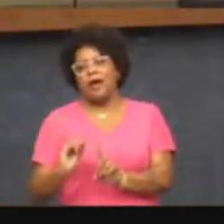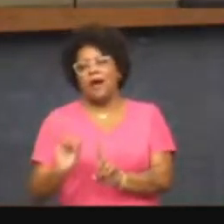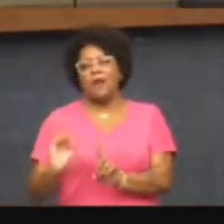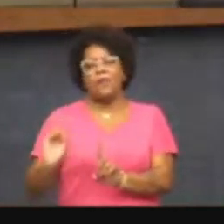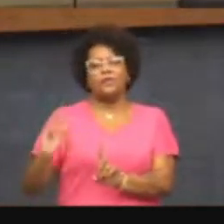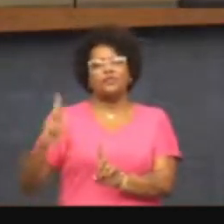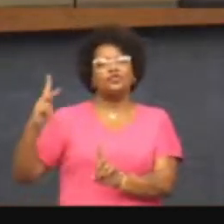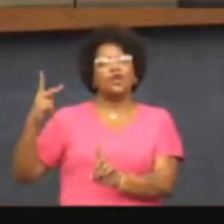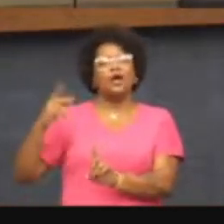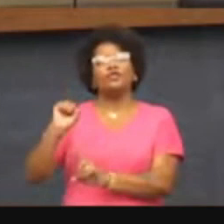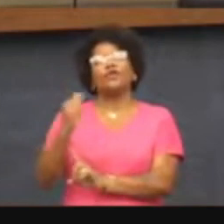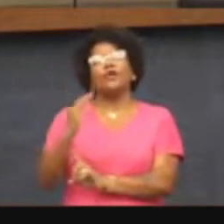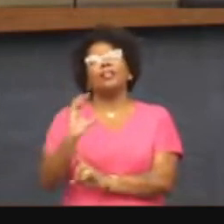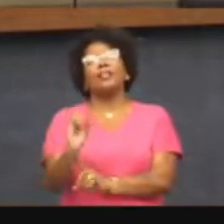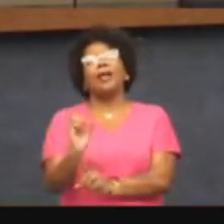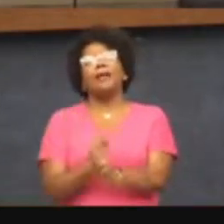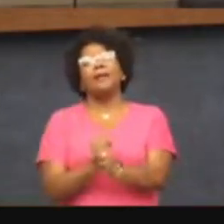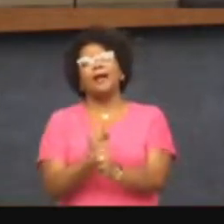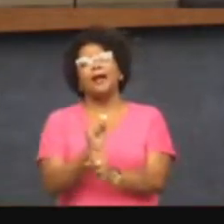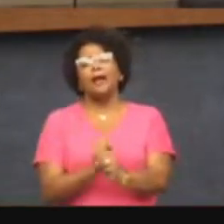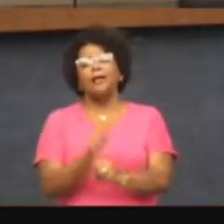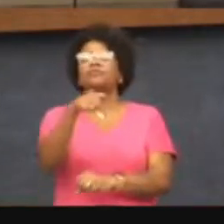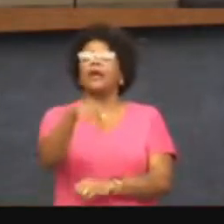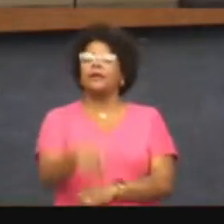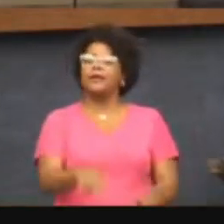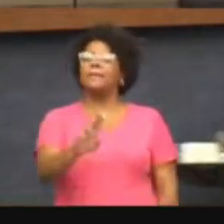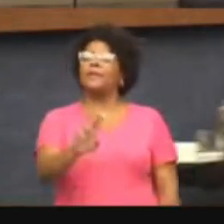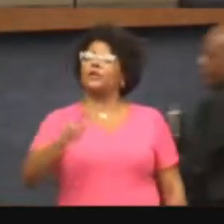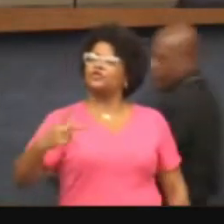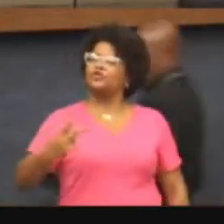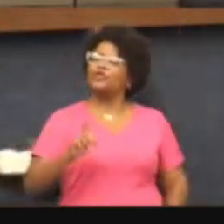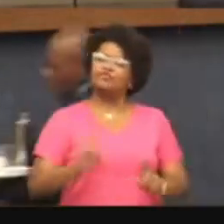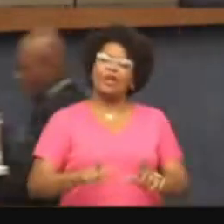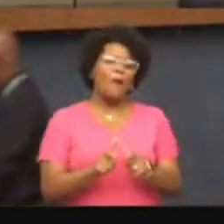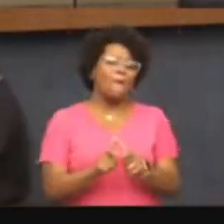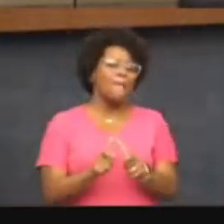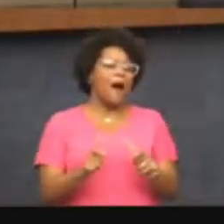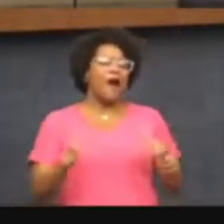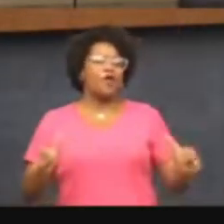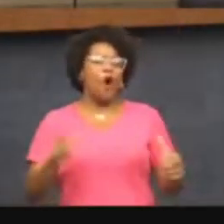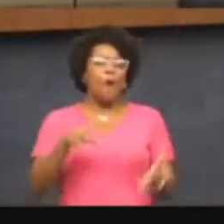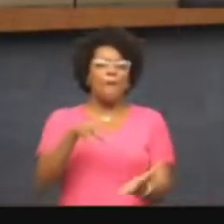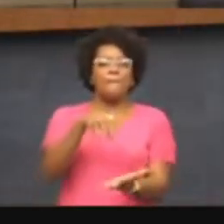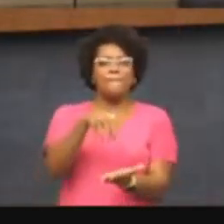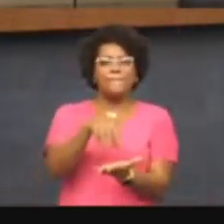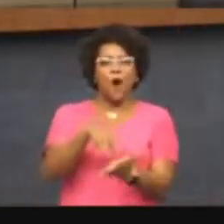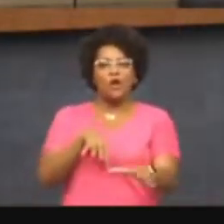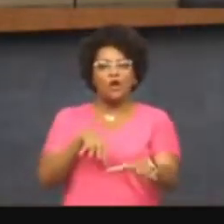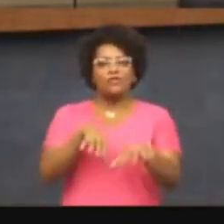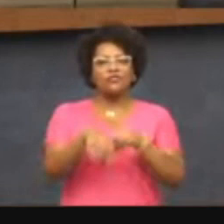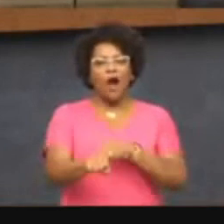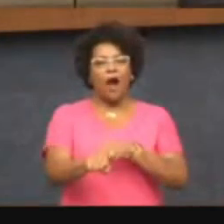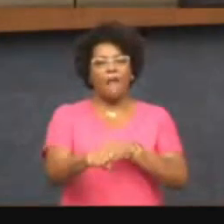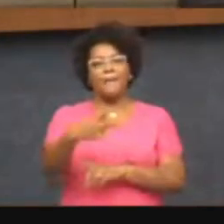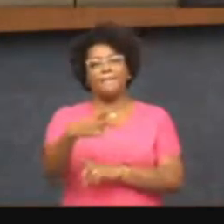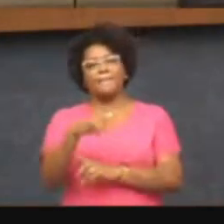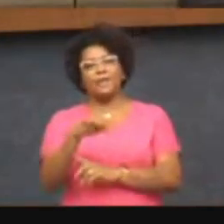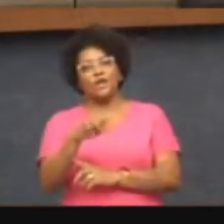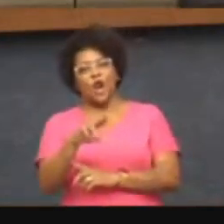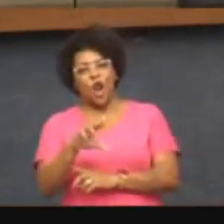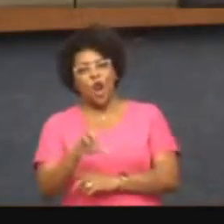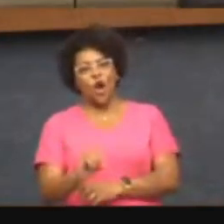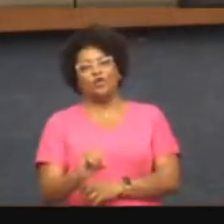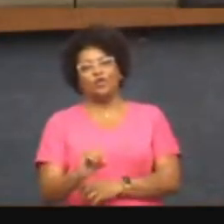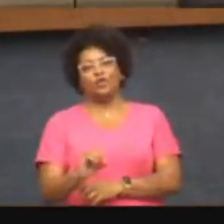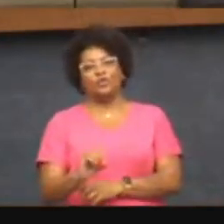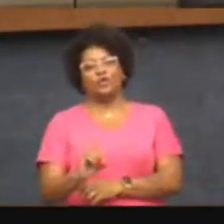que continuar sendo o segundo maior polo formador de pilotos da América Latina. A gente quer isso na nossa cidade. Então, prefeito Fuad, por